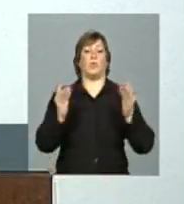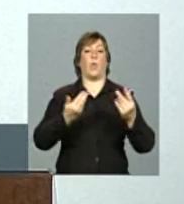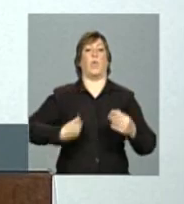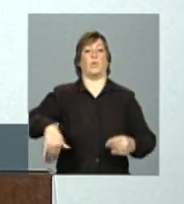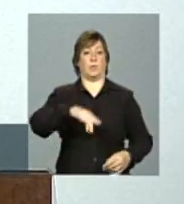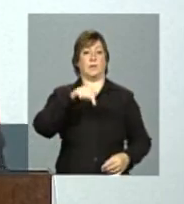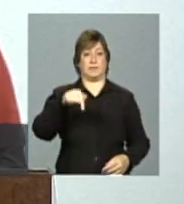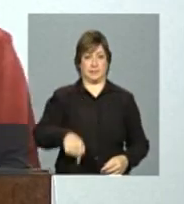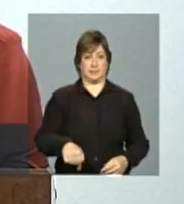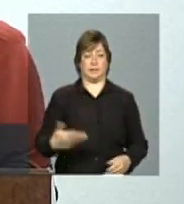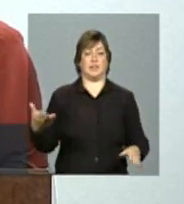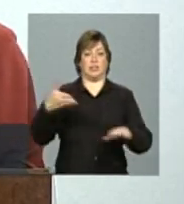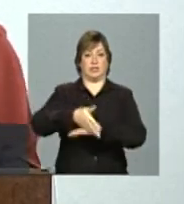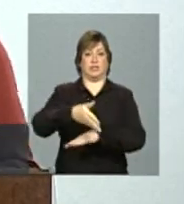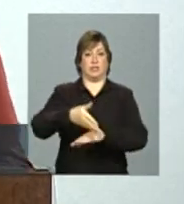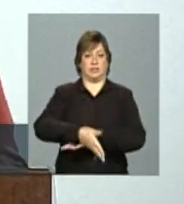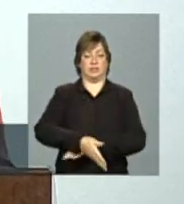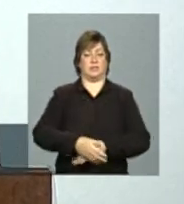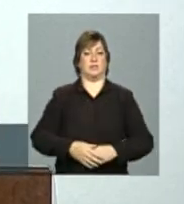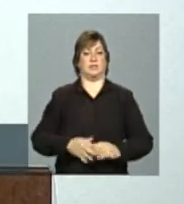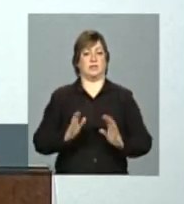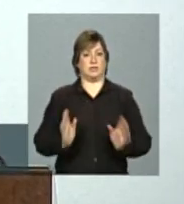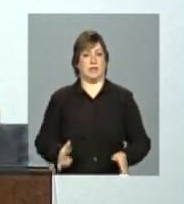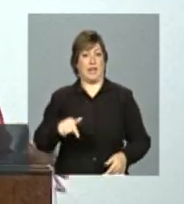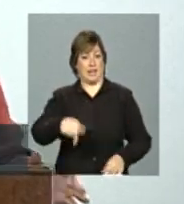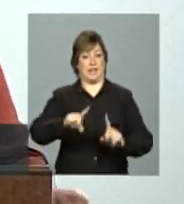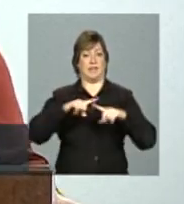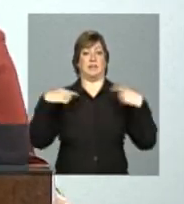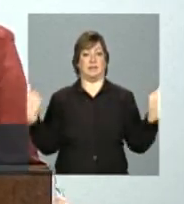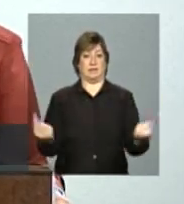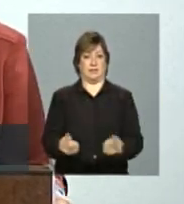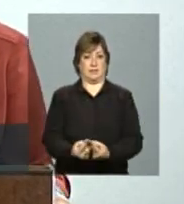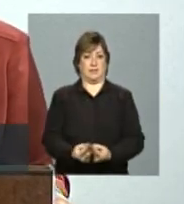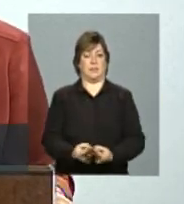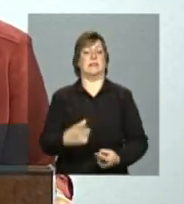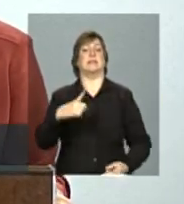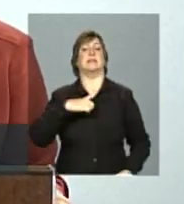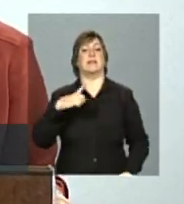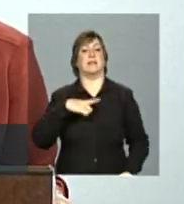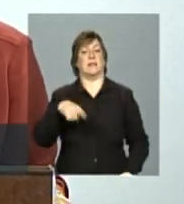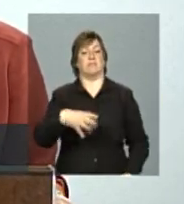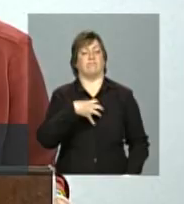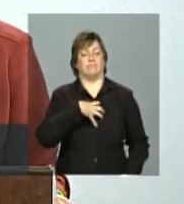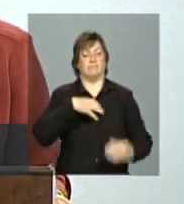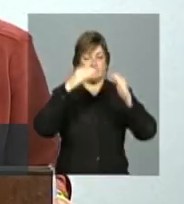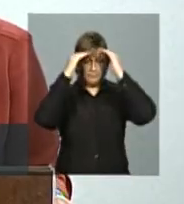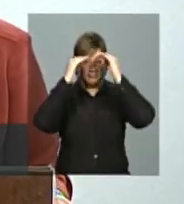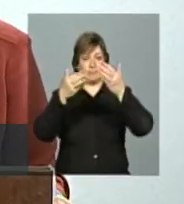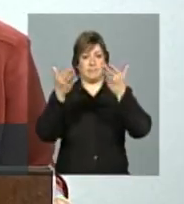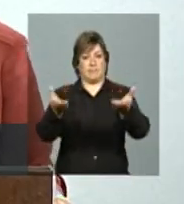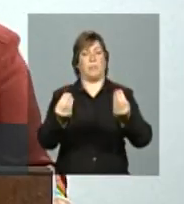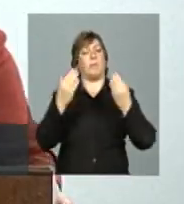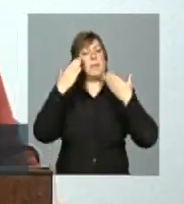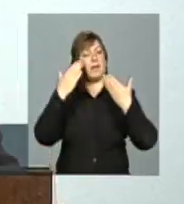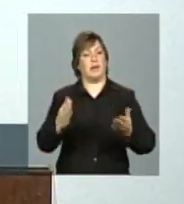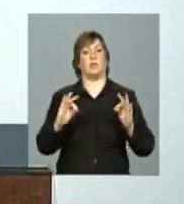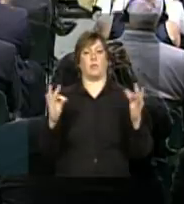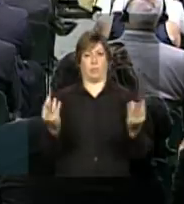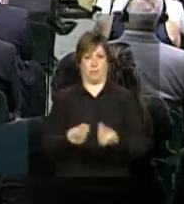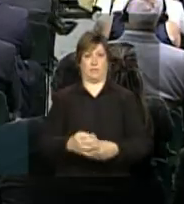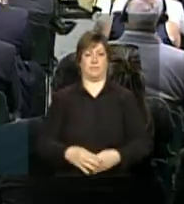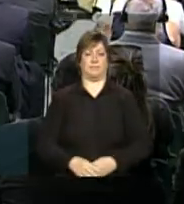aqui que participamos dessa cerimônia temos esse reconhecimento prestar Muito obrigado a